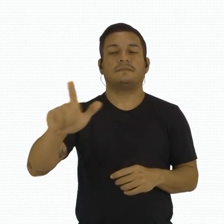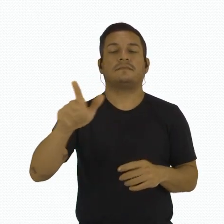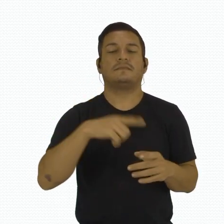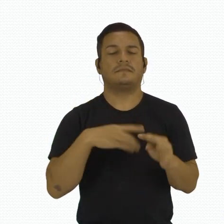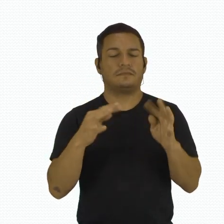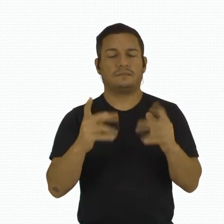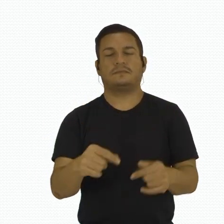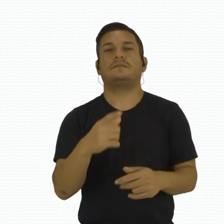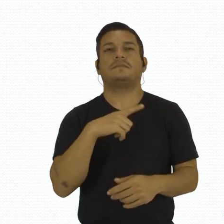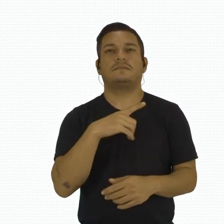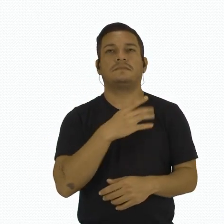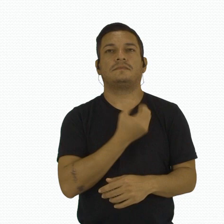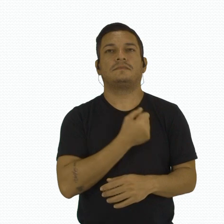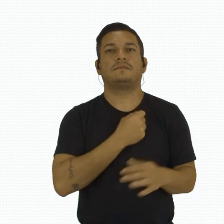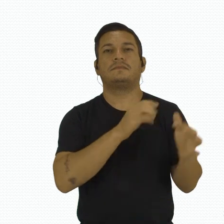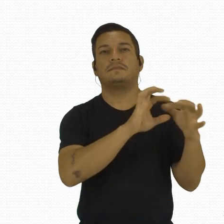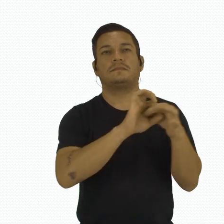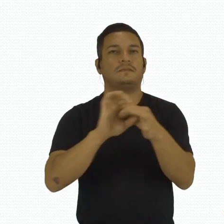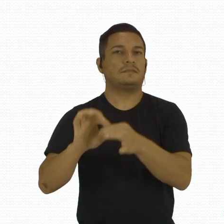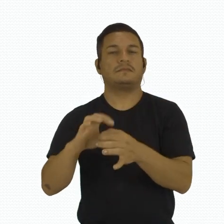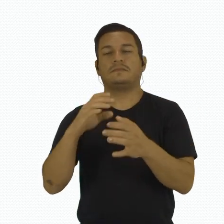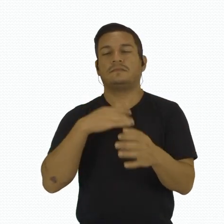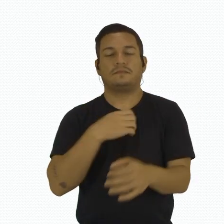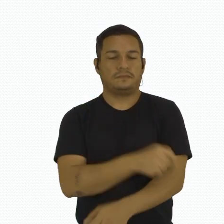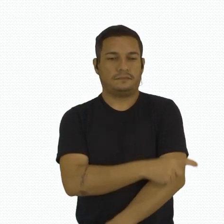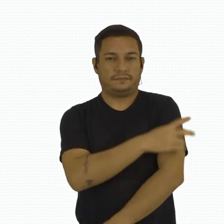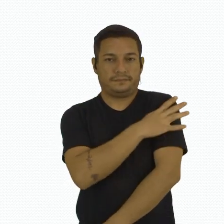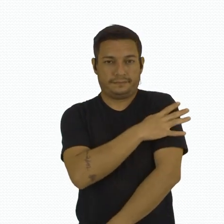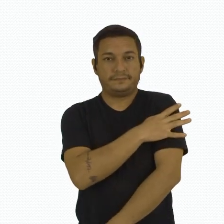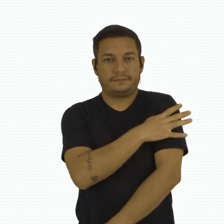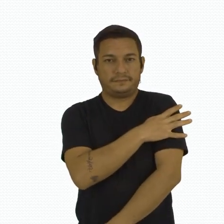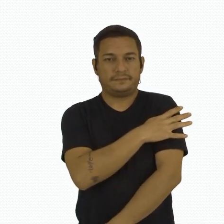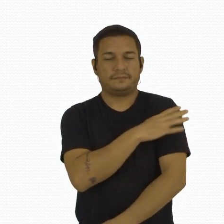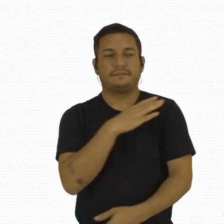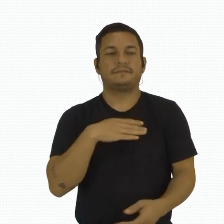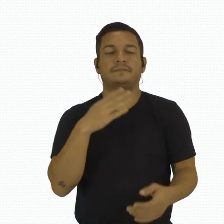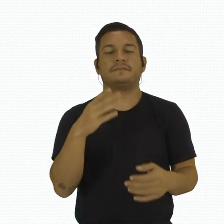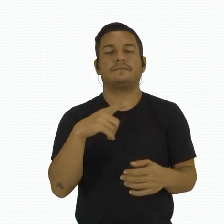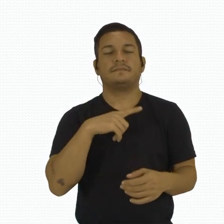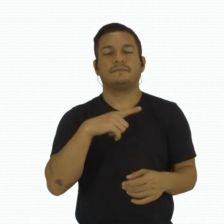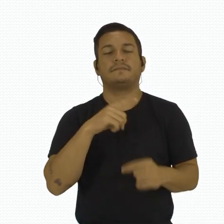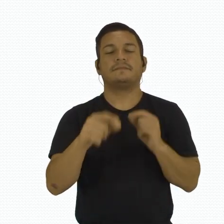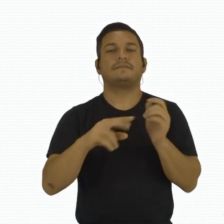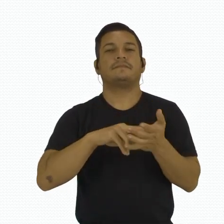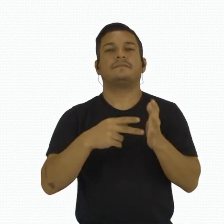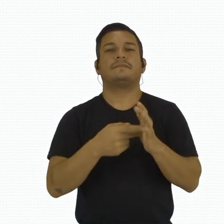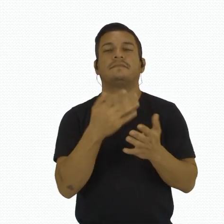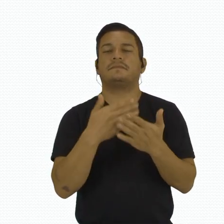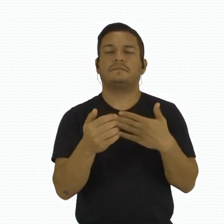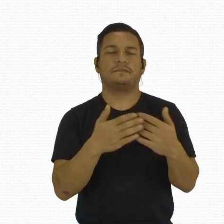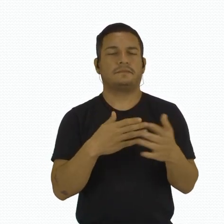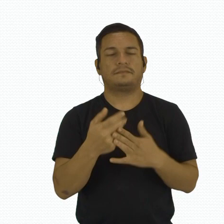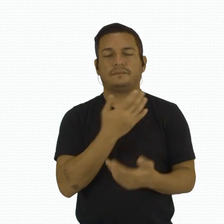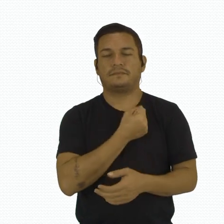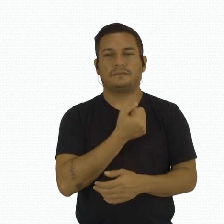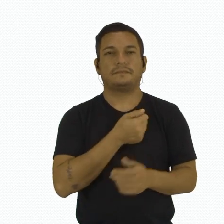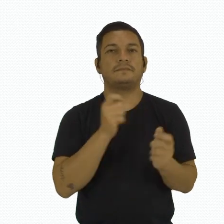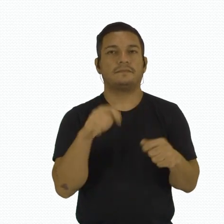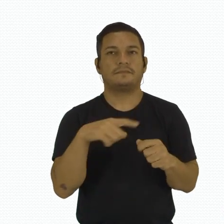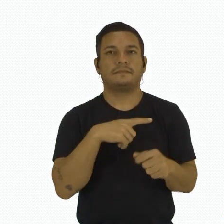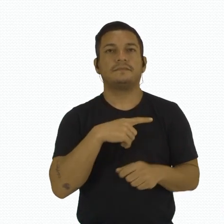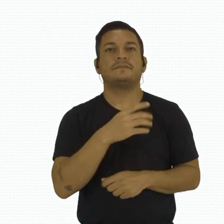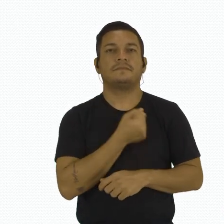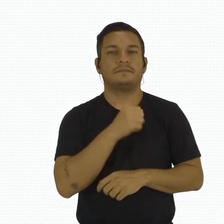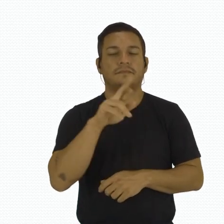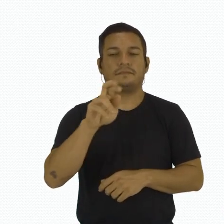vai trabalhar com números no contexto do ensino fundamental, certo? Então, quando fizer sentido qualquer tipo de número, a gente vai estar trabalhando com